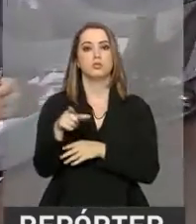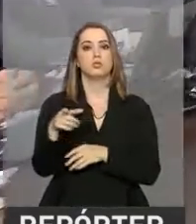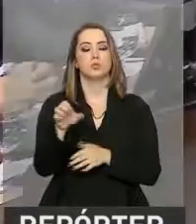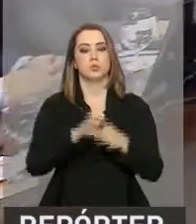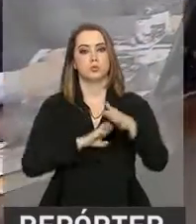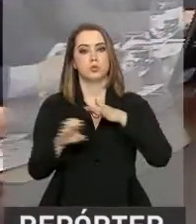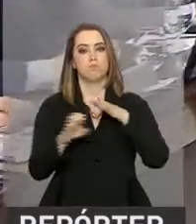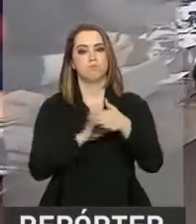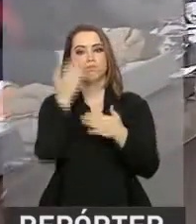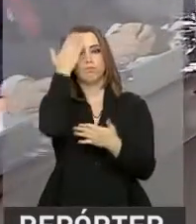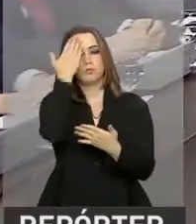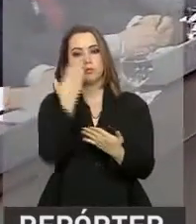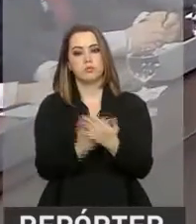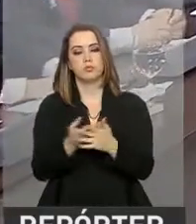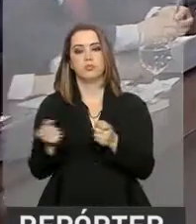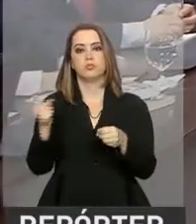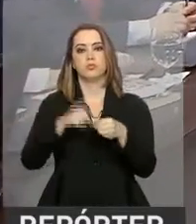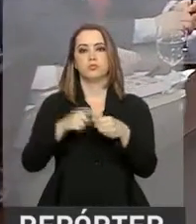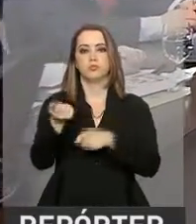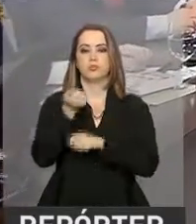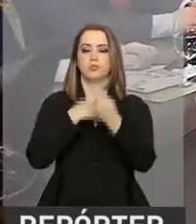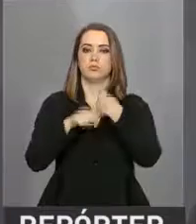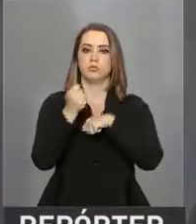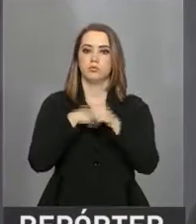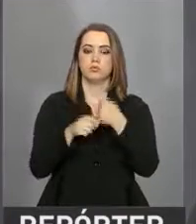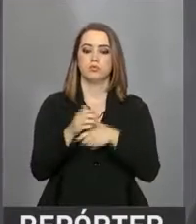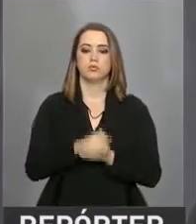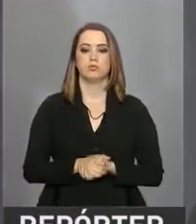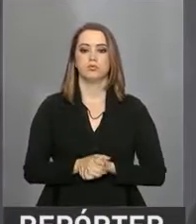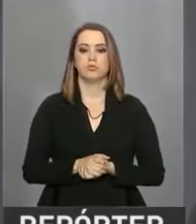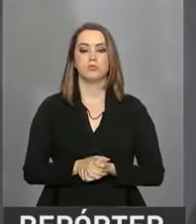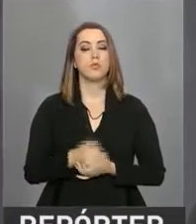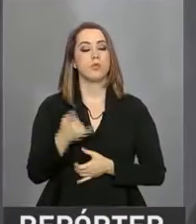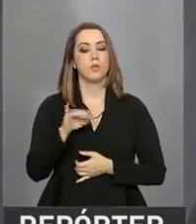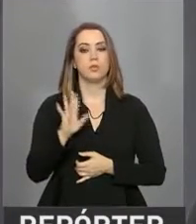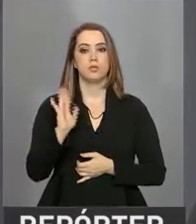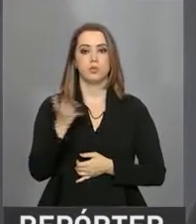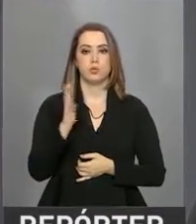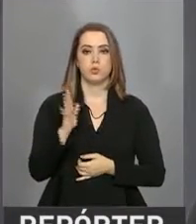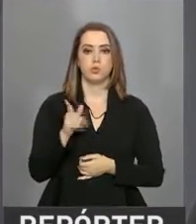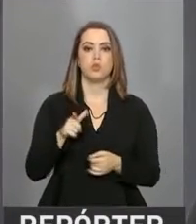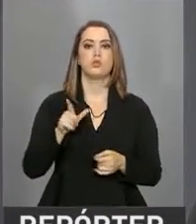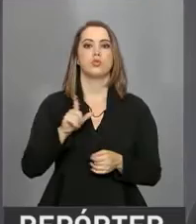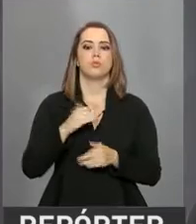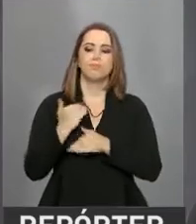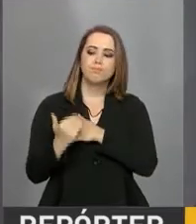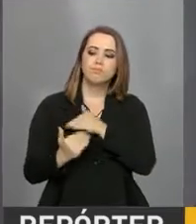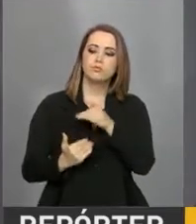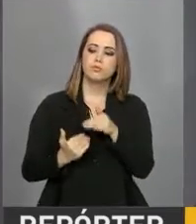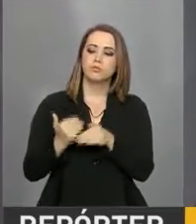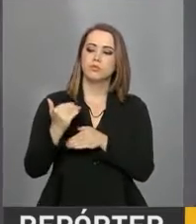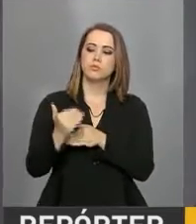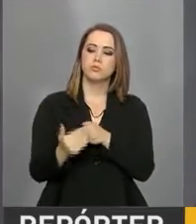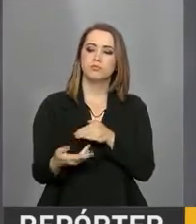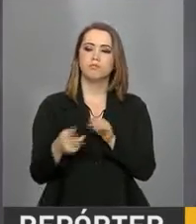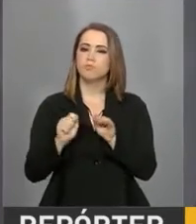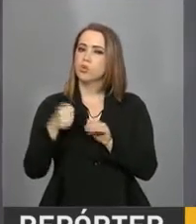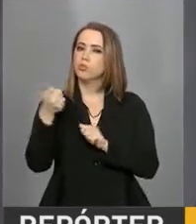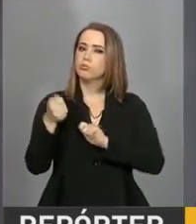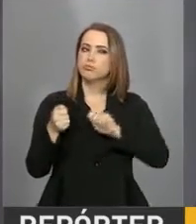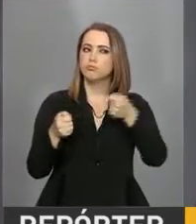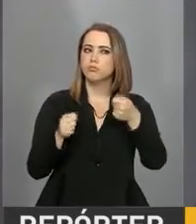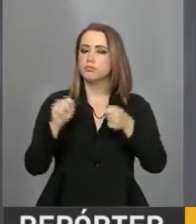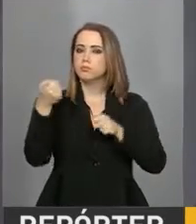estão confiantes na retomada da economia. Se hoje nós já passamos e já tem uma sinalização de recuperação,